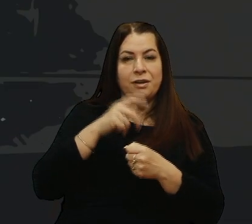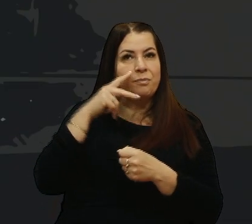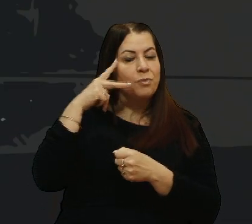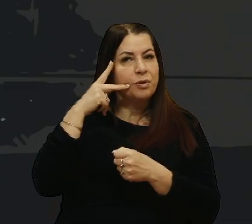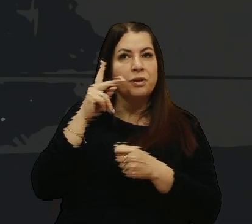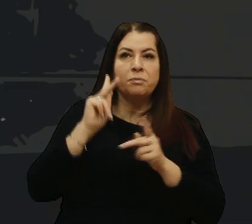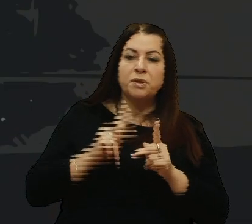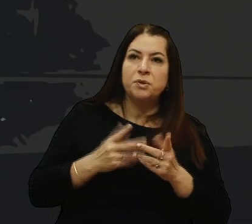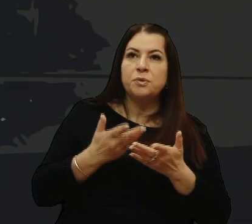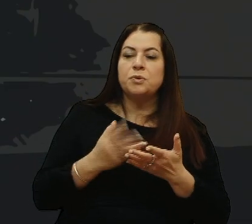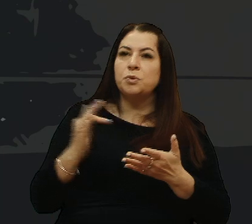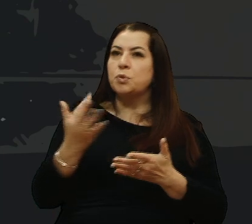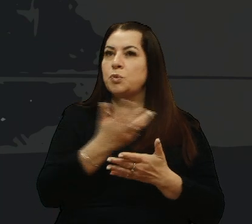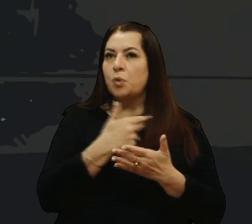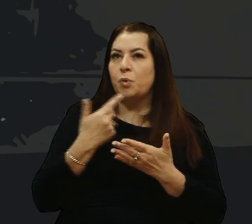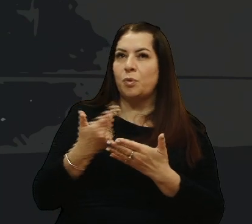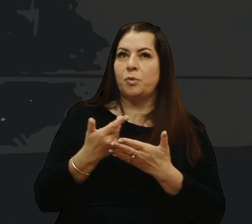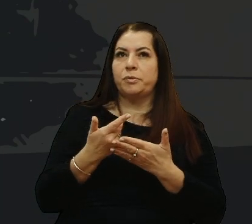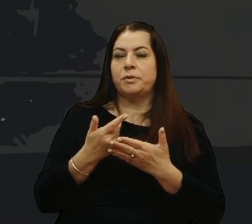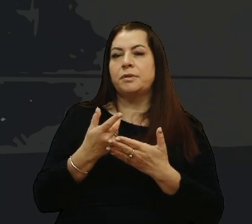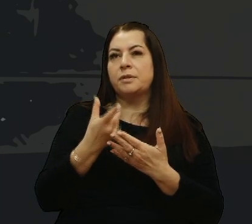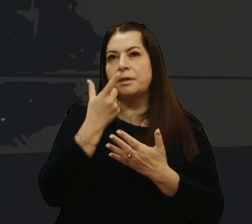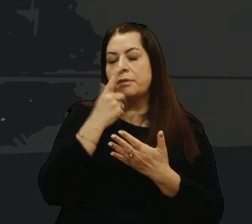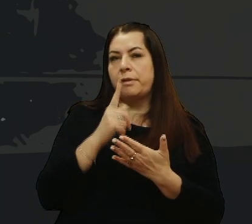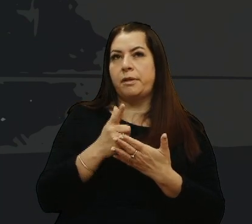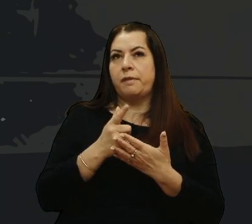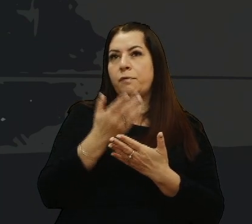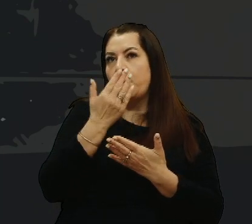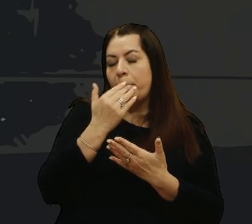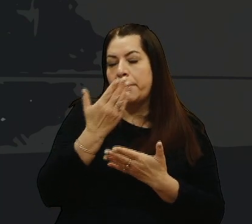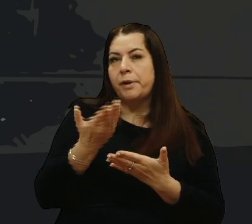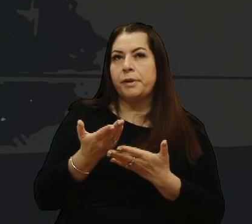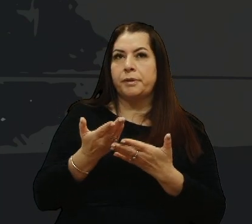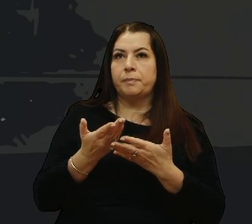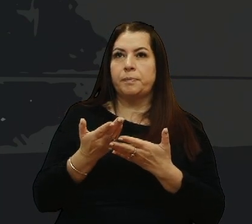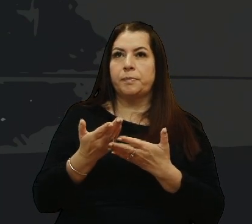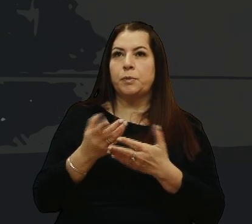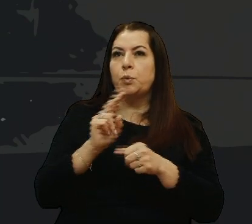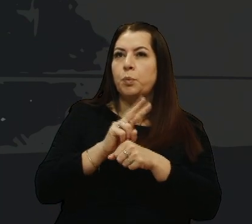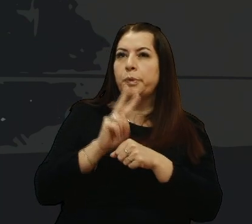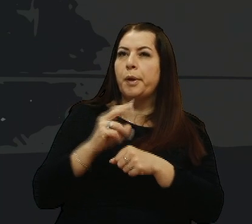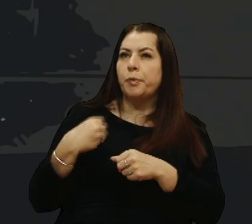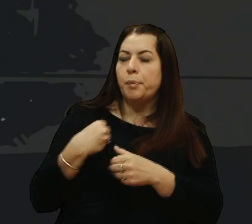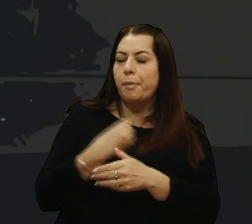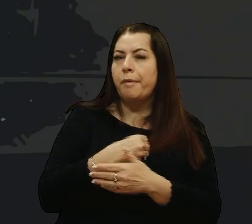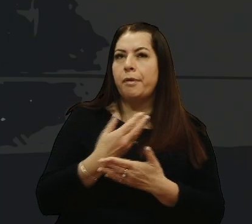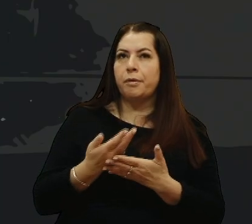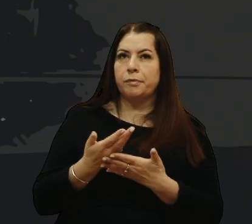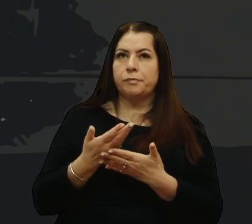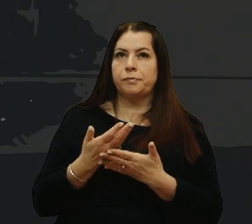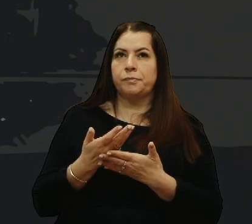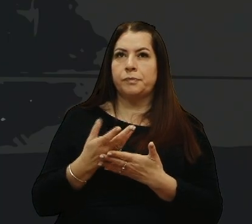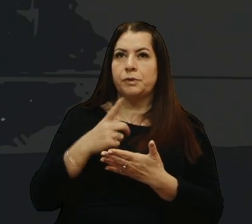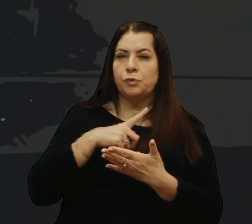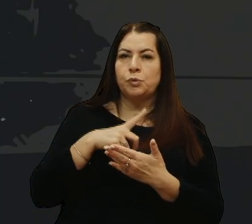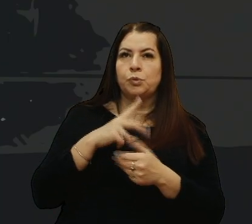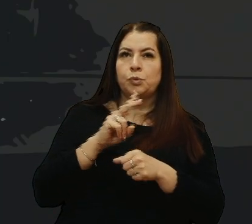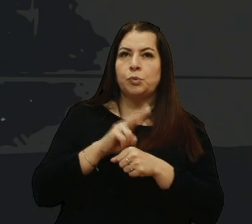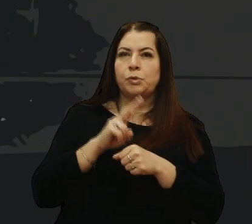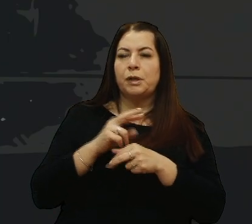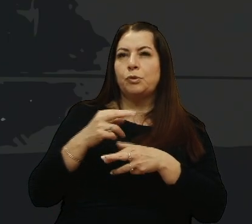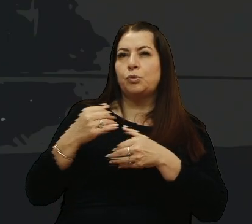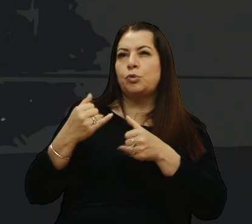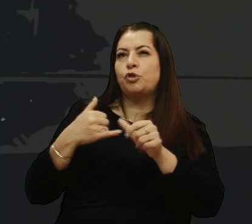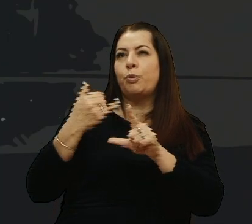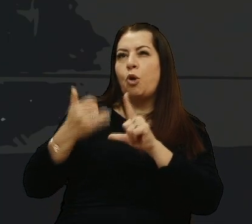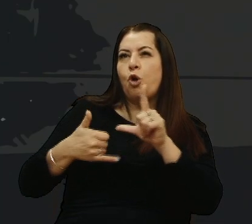as pessoas e todas as outras recebiam alimentação, recebiam cuidados médicos, tinham um cuidado lúdico também